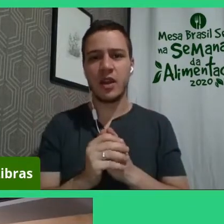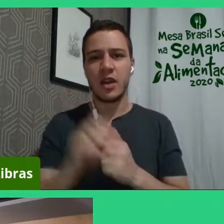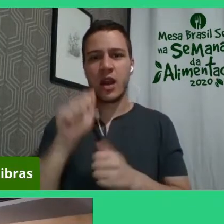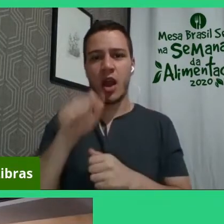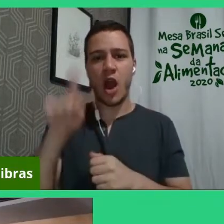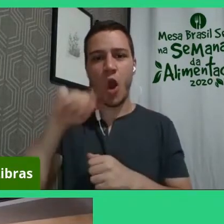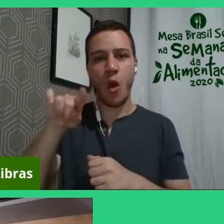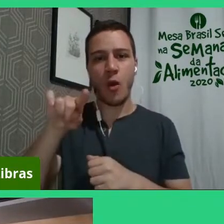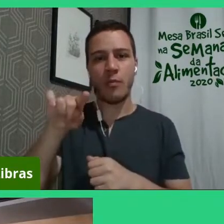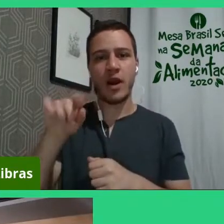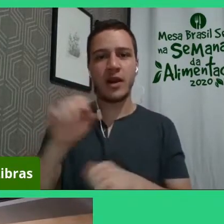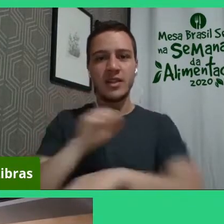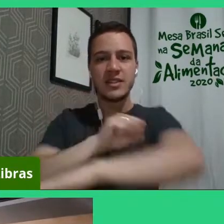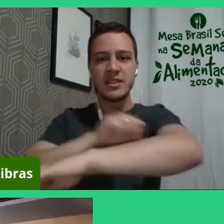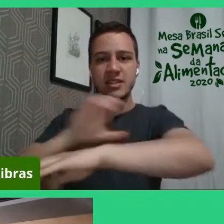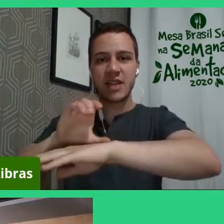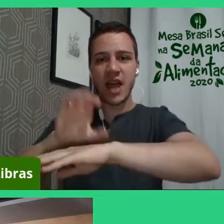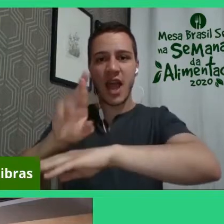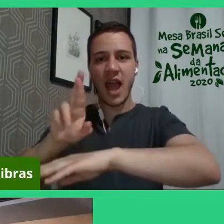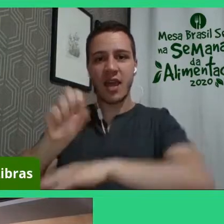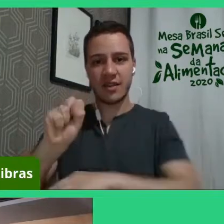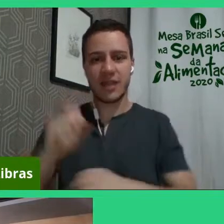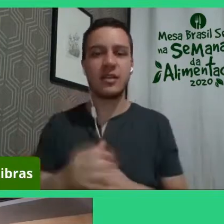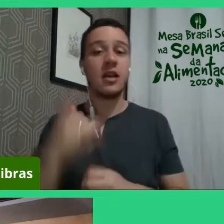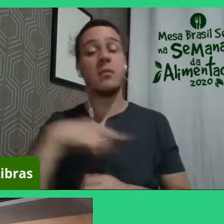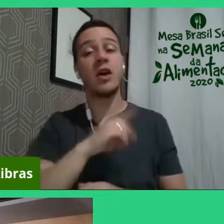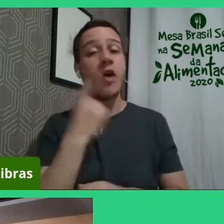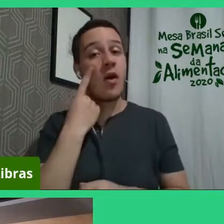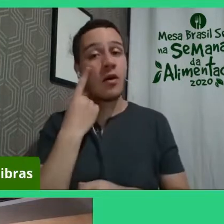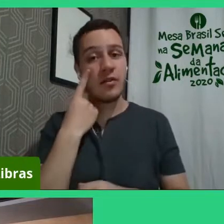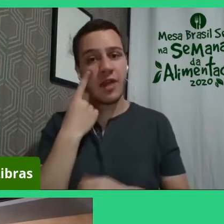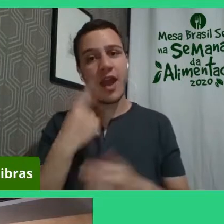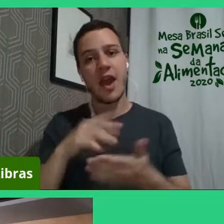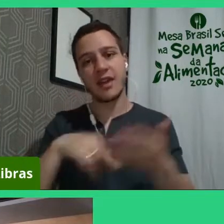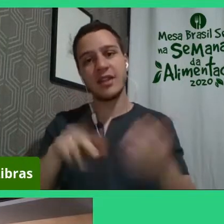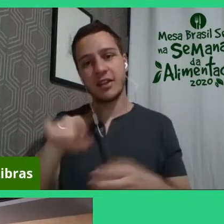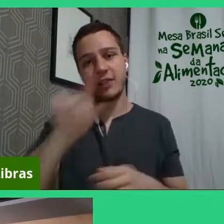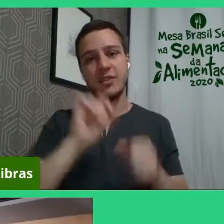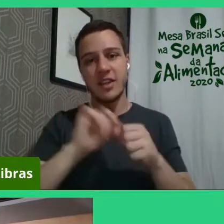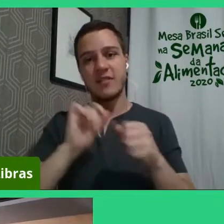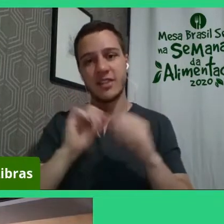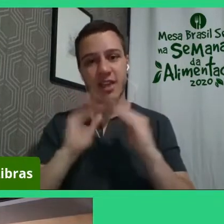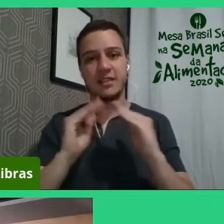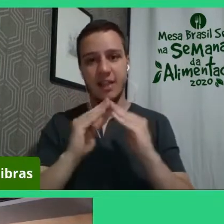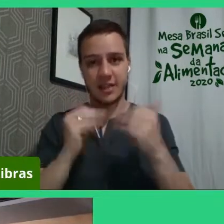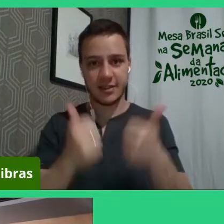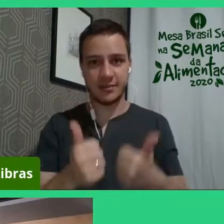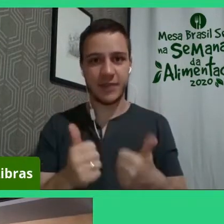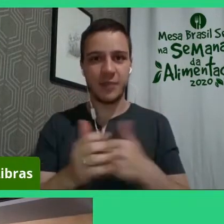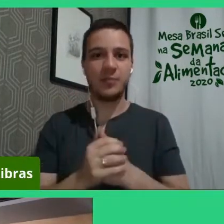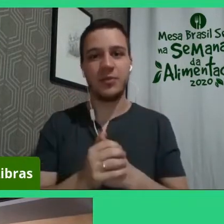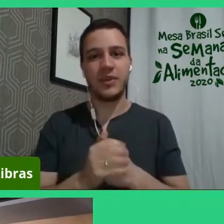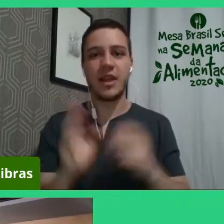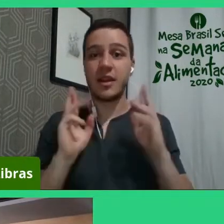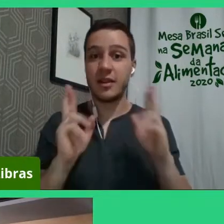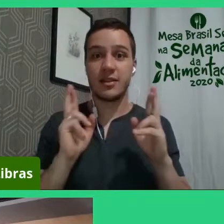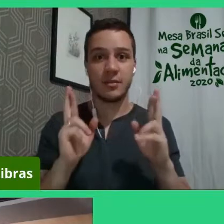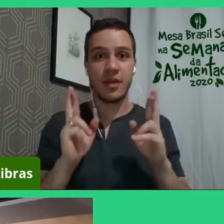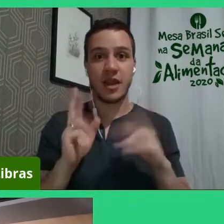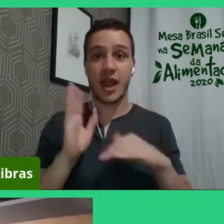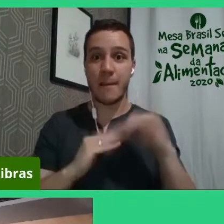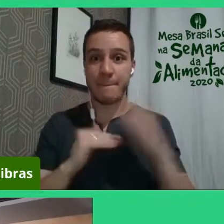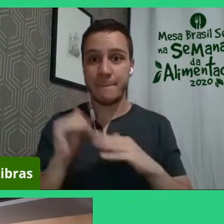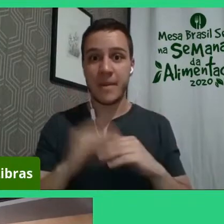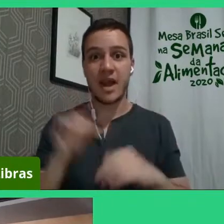@SESCRS, para a gente estar vendo, então, essas receitinhas que vocês estão fazendo aí na casa de vocês, tá? Espero que seja prática